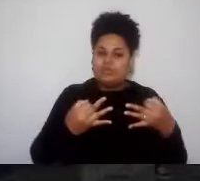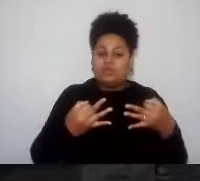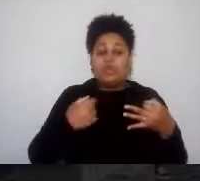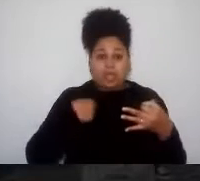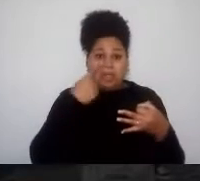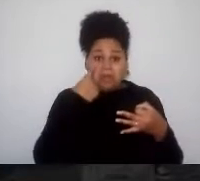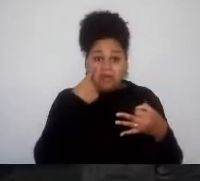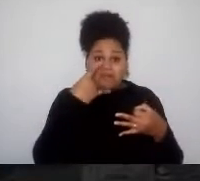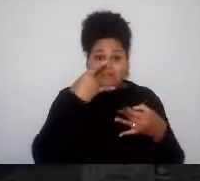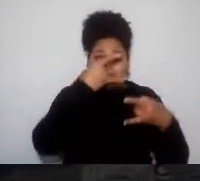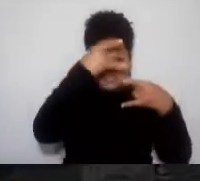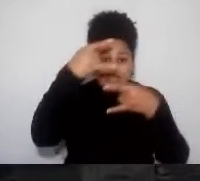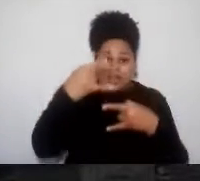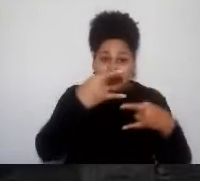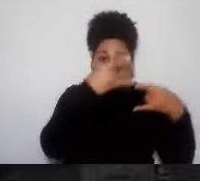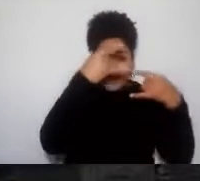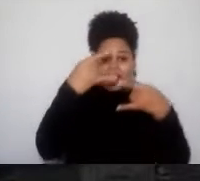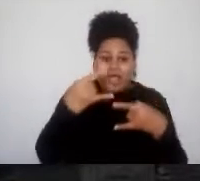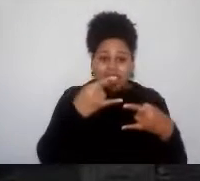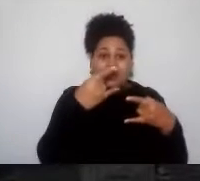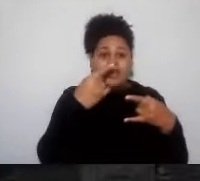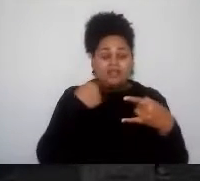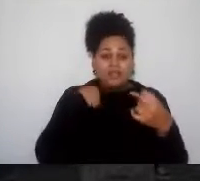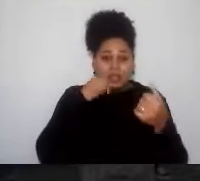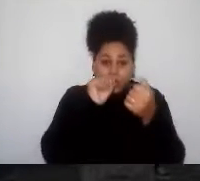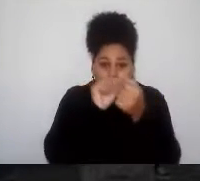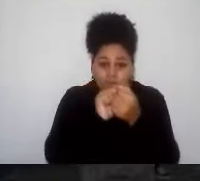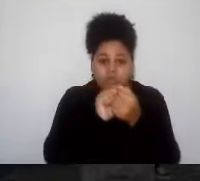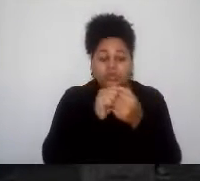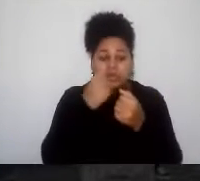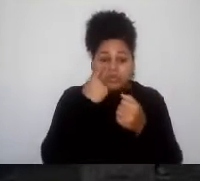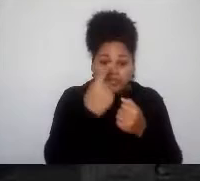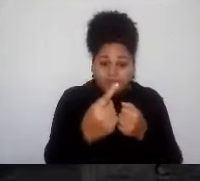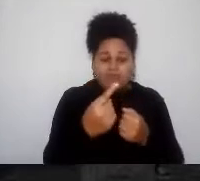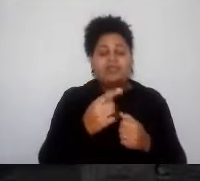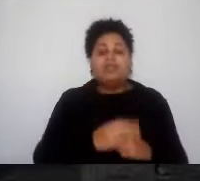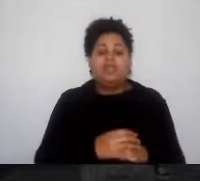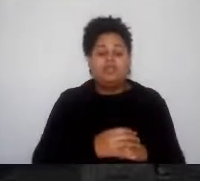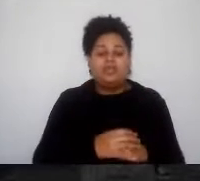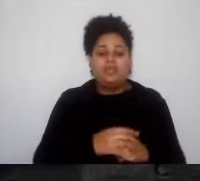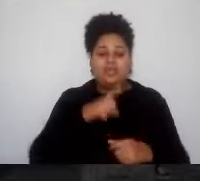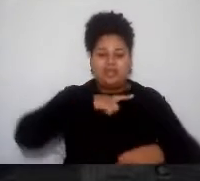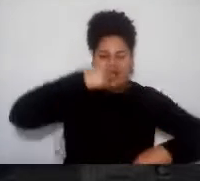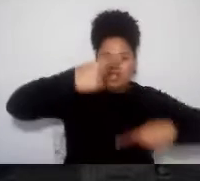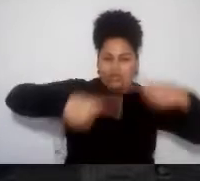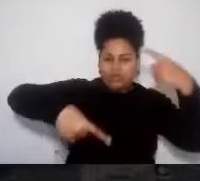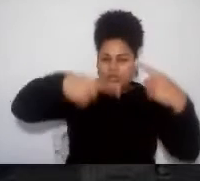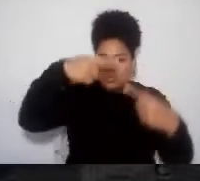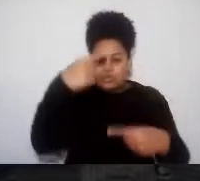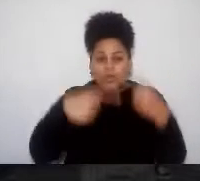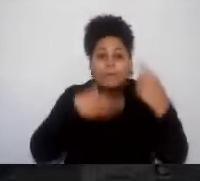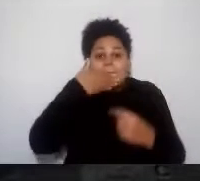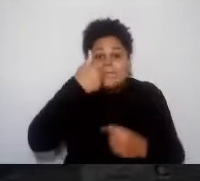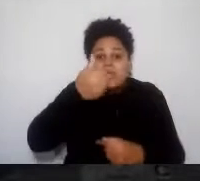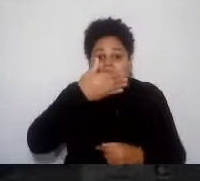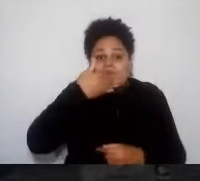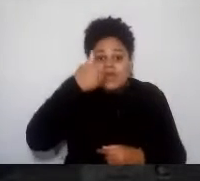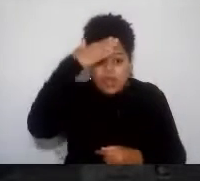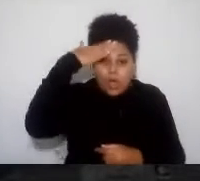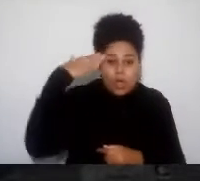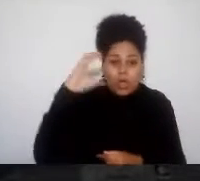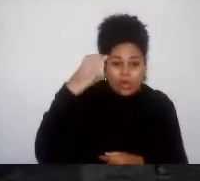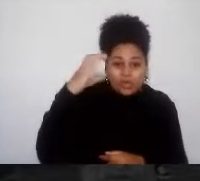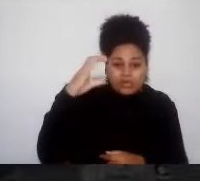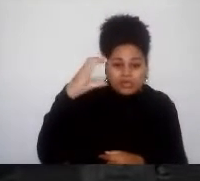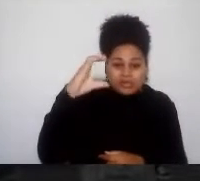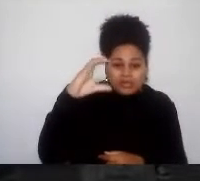live as discussões da diretoria de Curitiba, dos metalúrgicos, para estabelecer